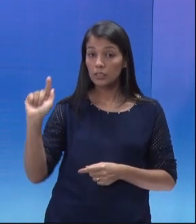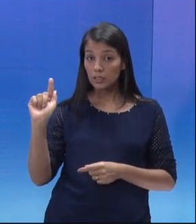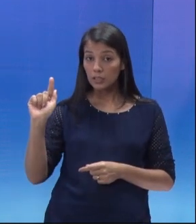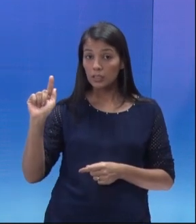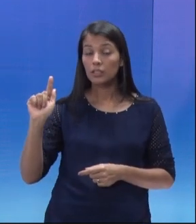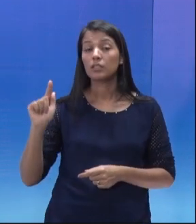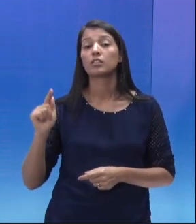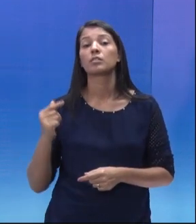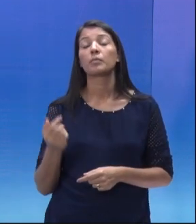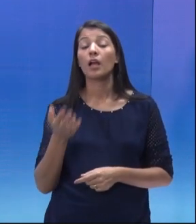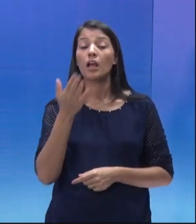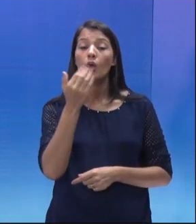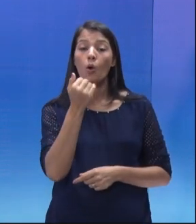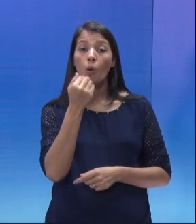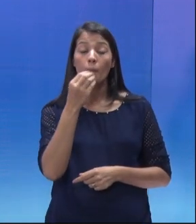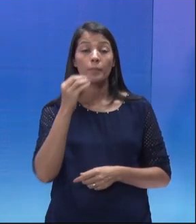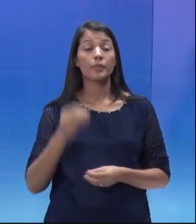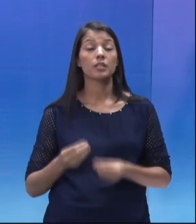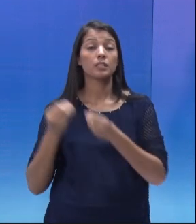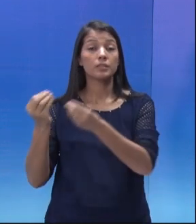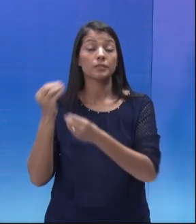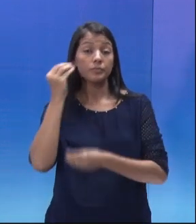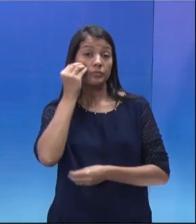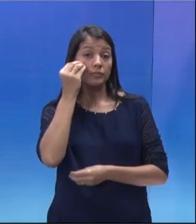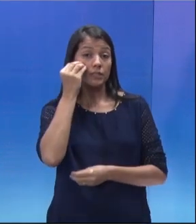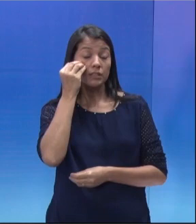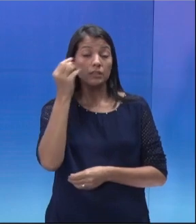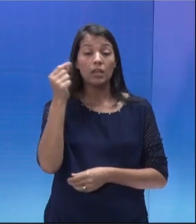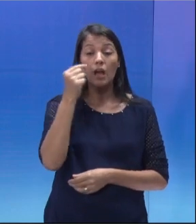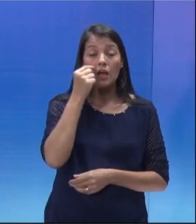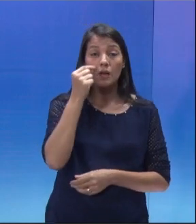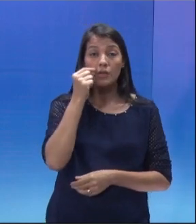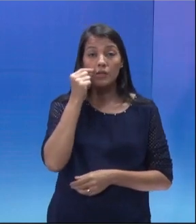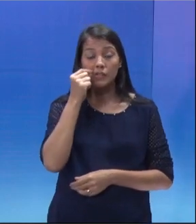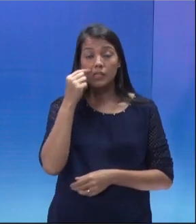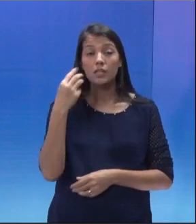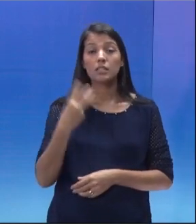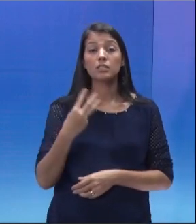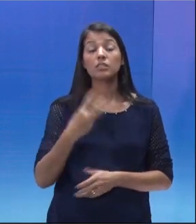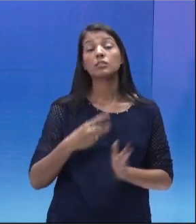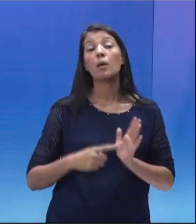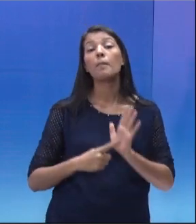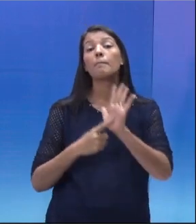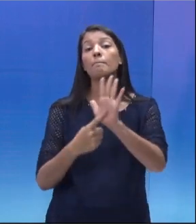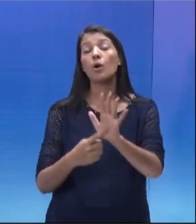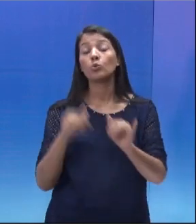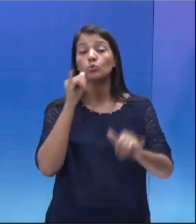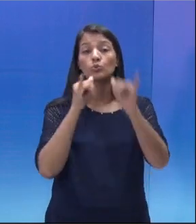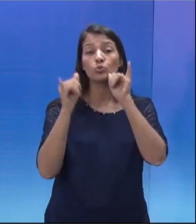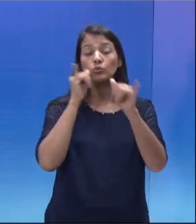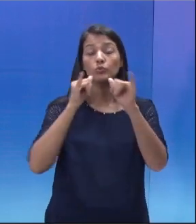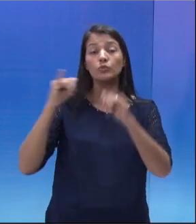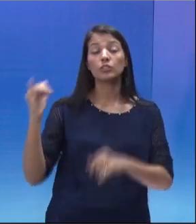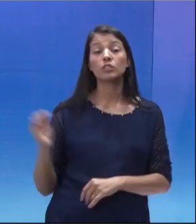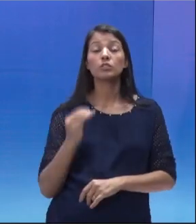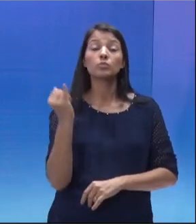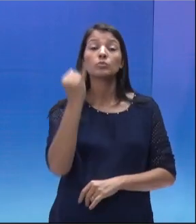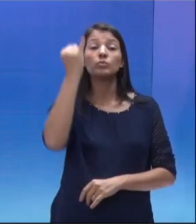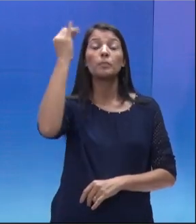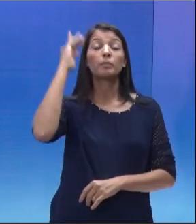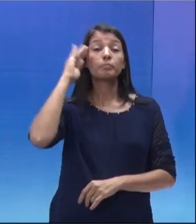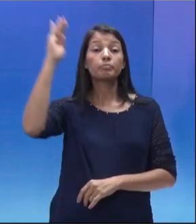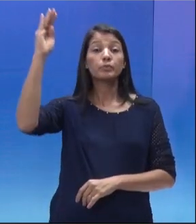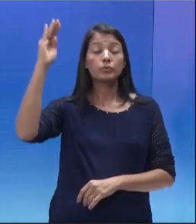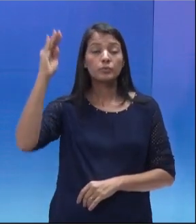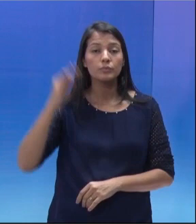de ração. Novamente, essa terceira parte do enunciado, ele vai trazer alguns dados relevantes, como que cada rato